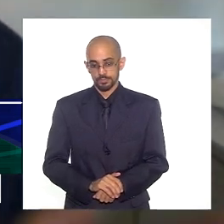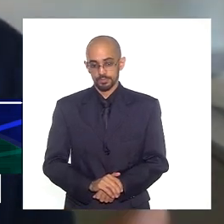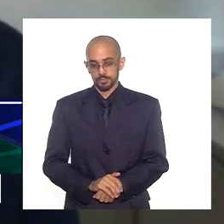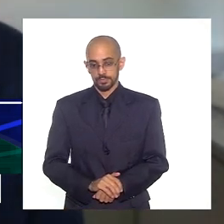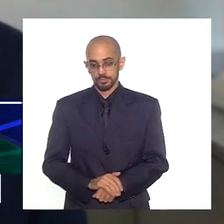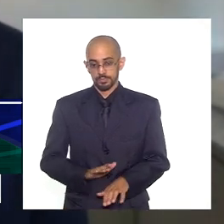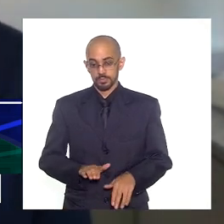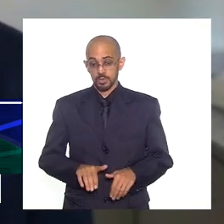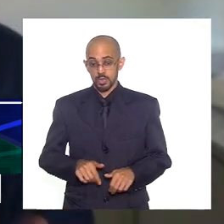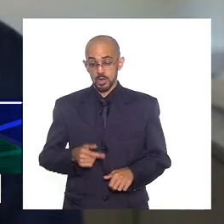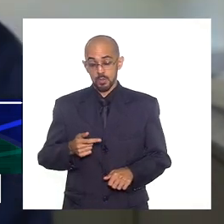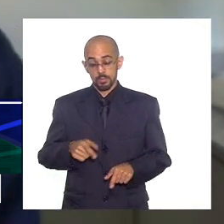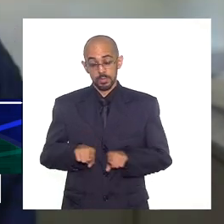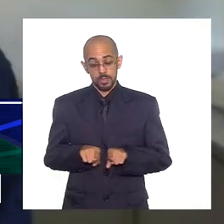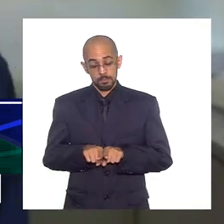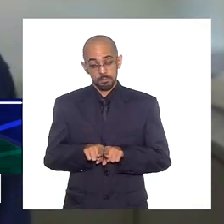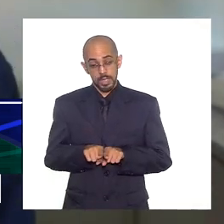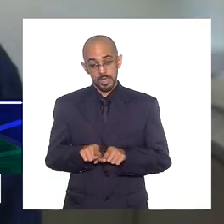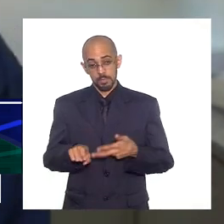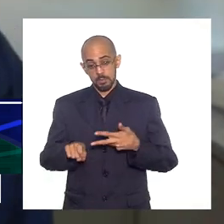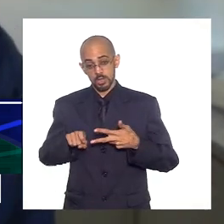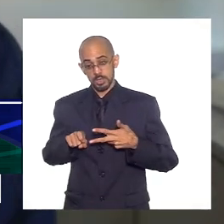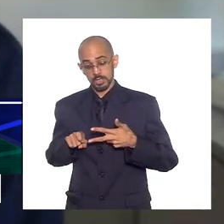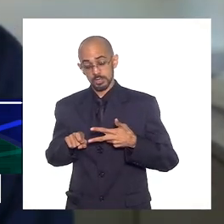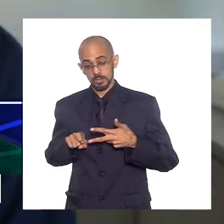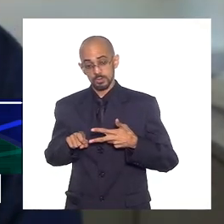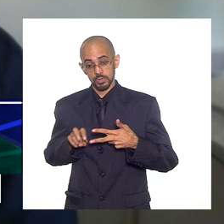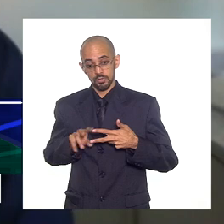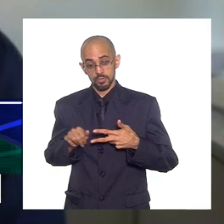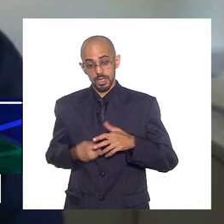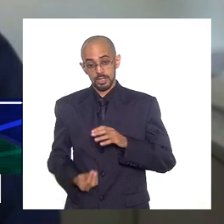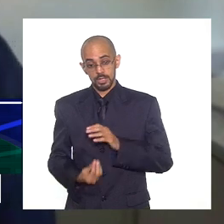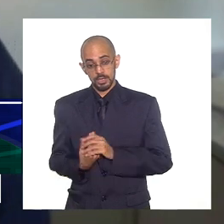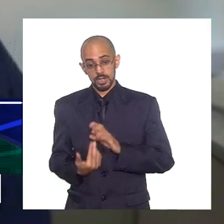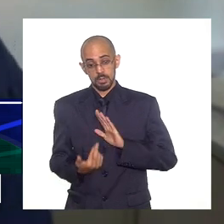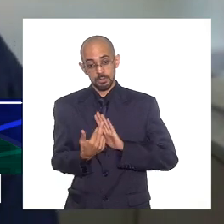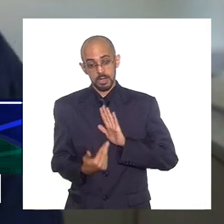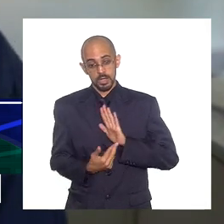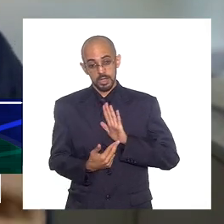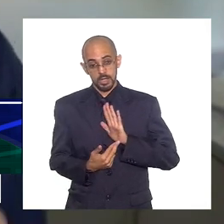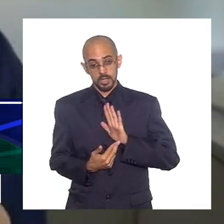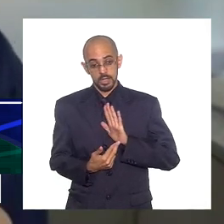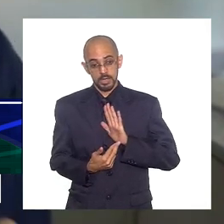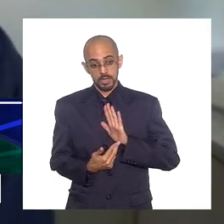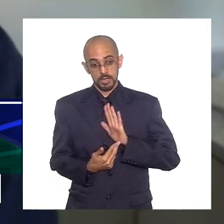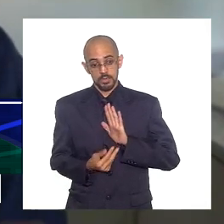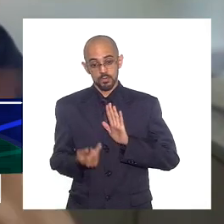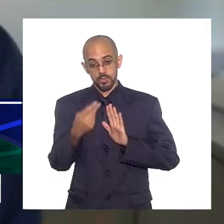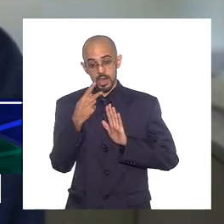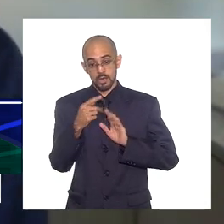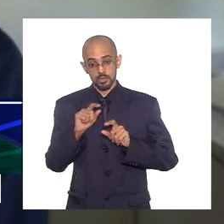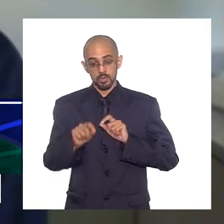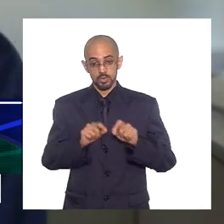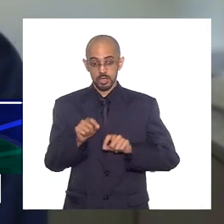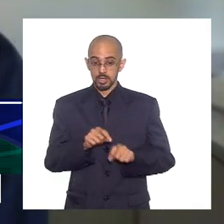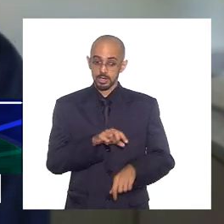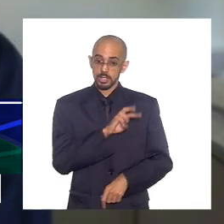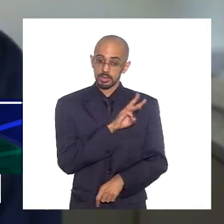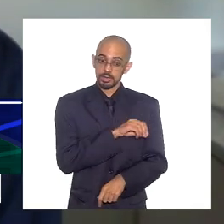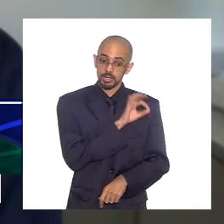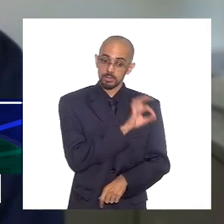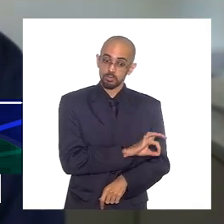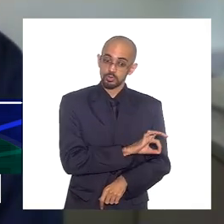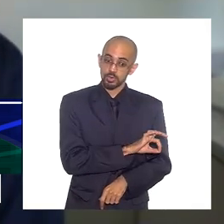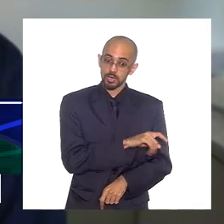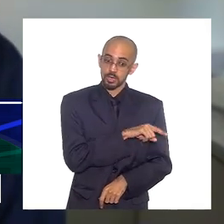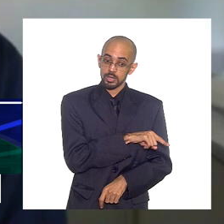De outro lado, o executivo regulamentou essa matéria dizendo que é